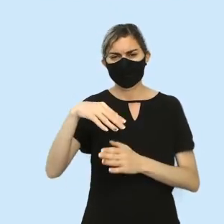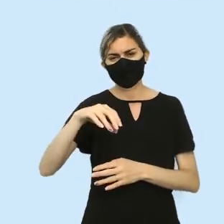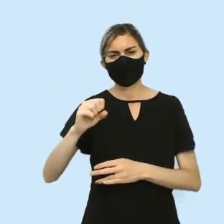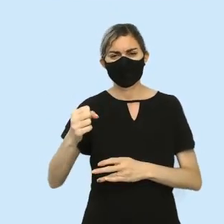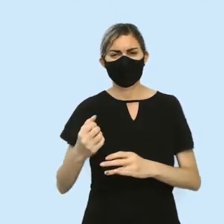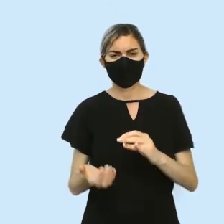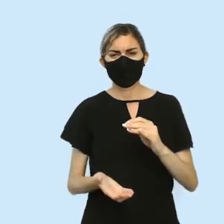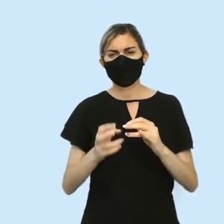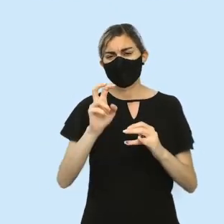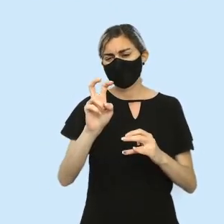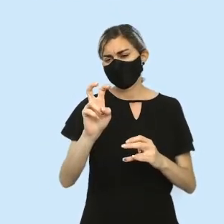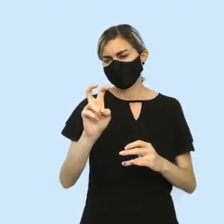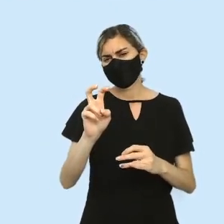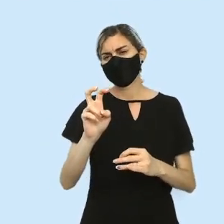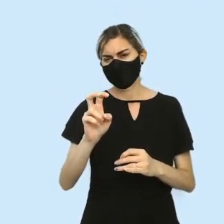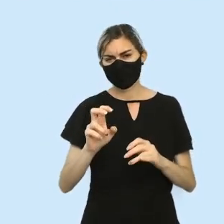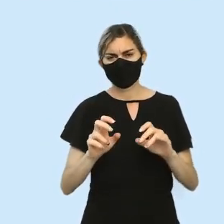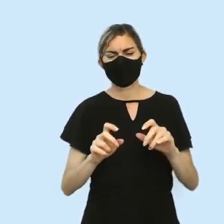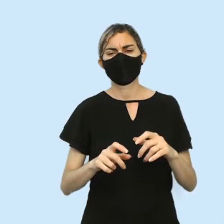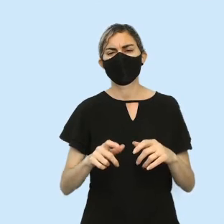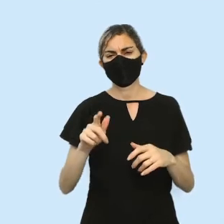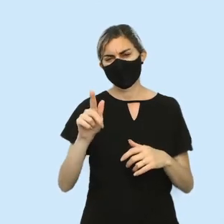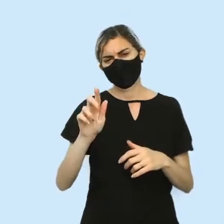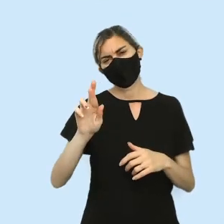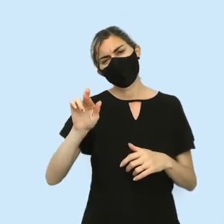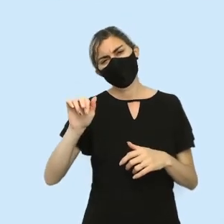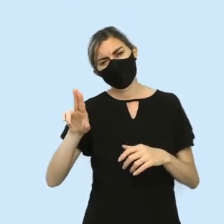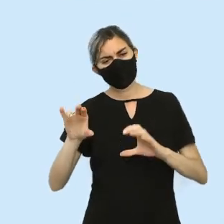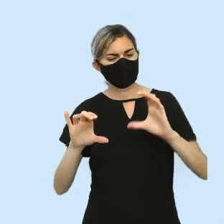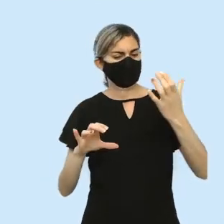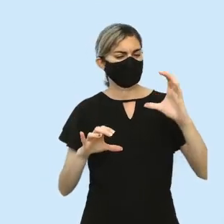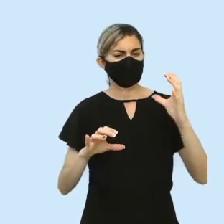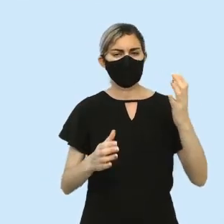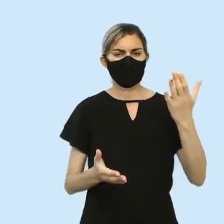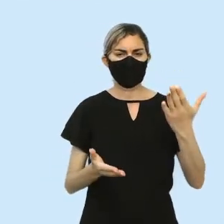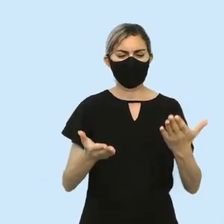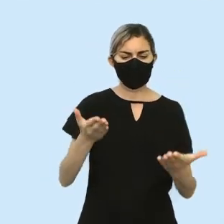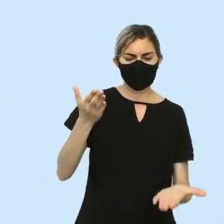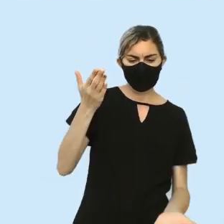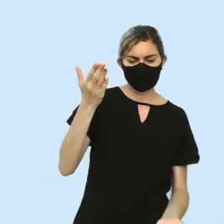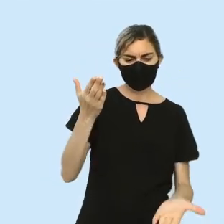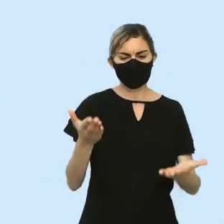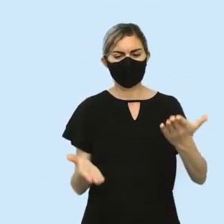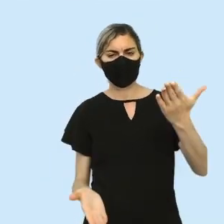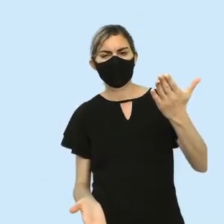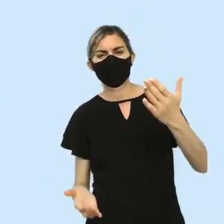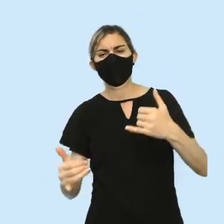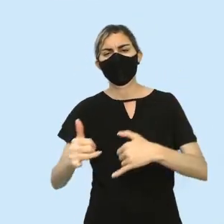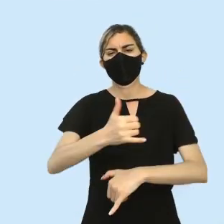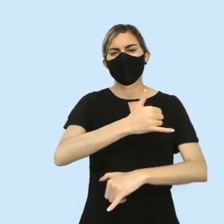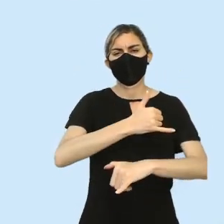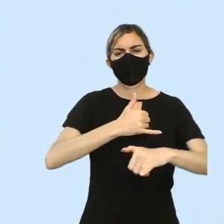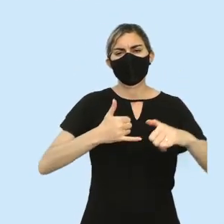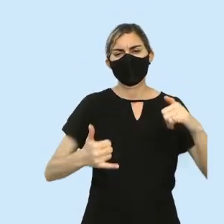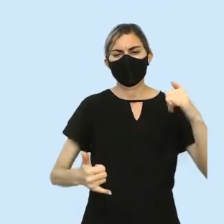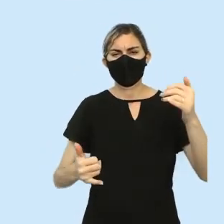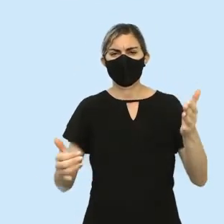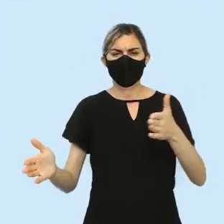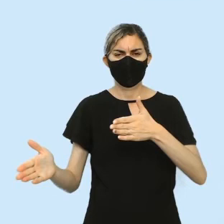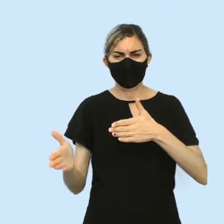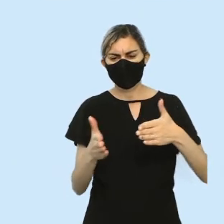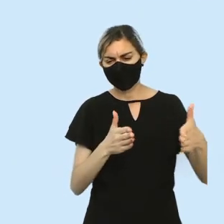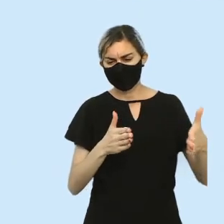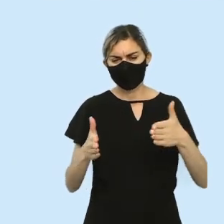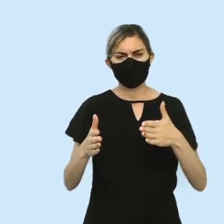está a 5 graus Celsius. É o balanço energético. O que é o balanço